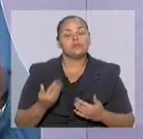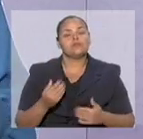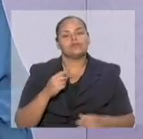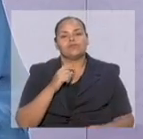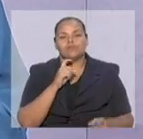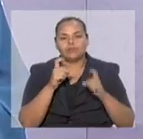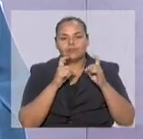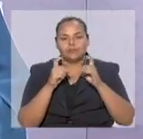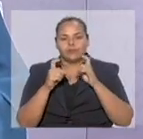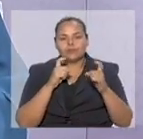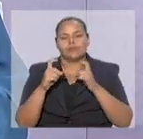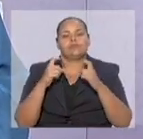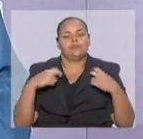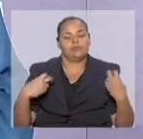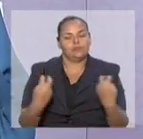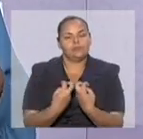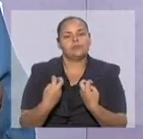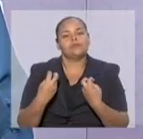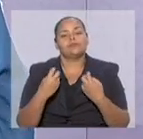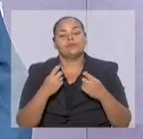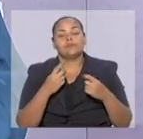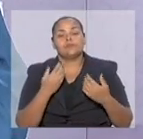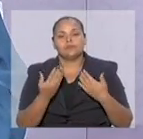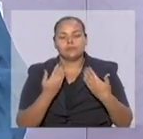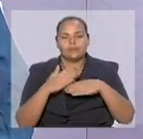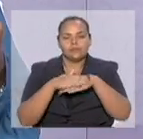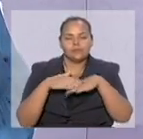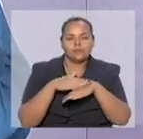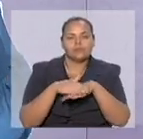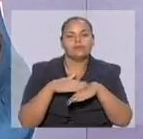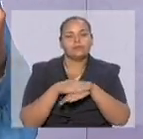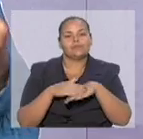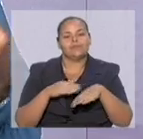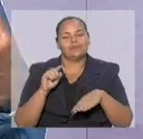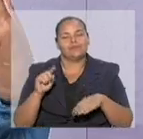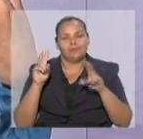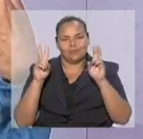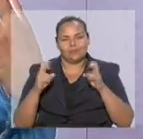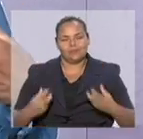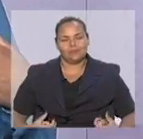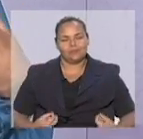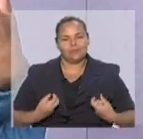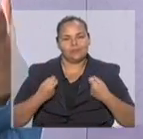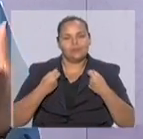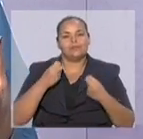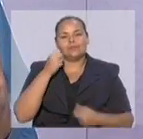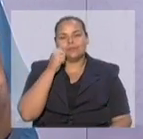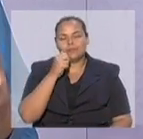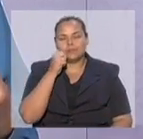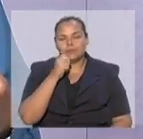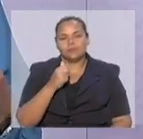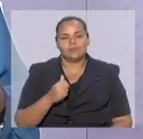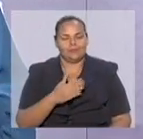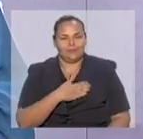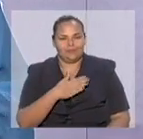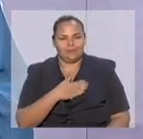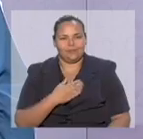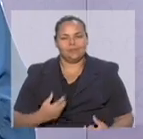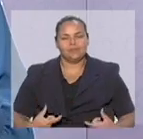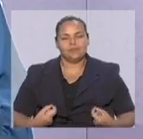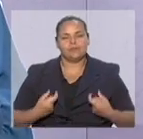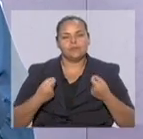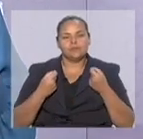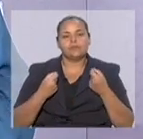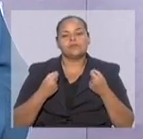várias discussões, rodas de conversa, e ali a questão do câncer na mulher, no câncer de mama, ficou